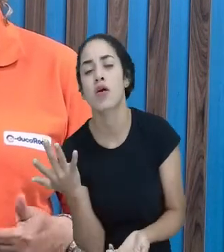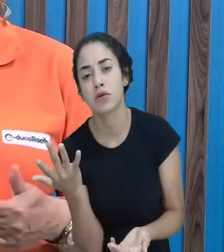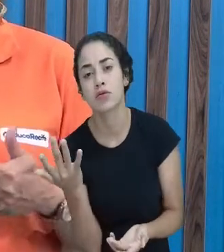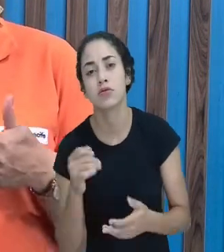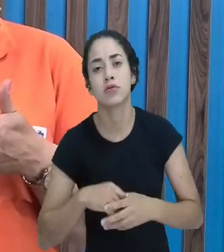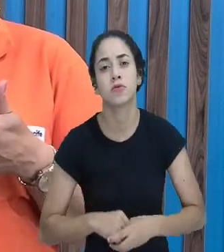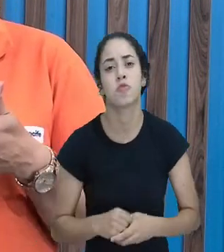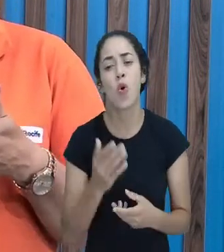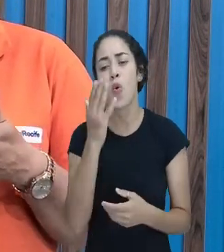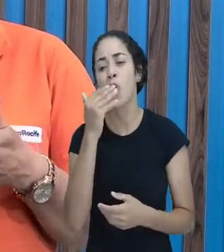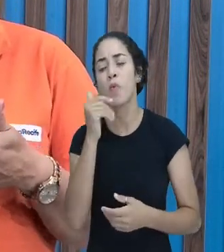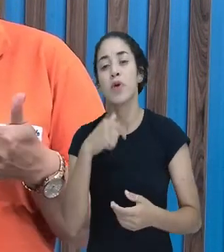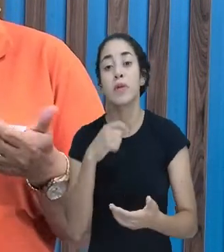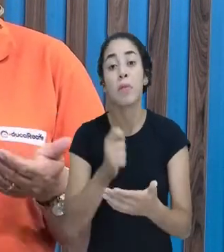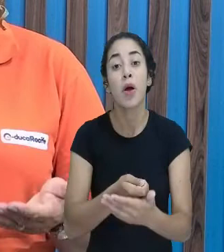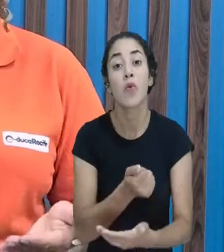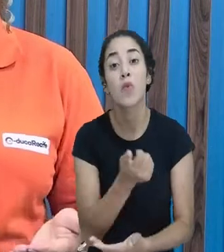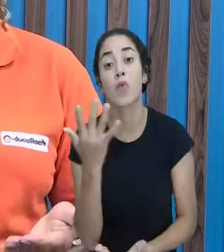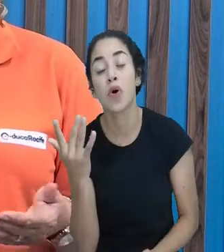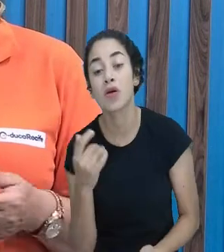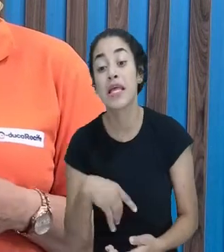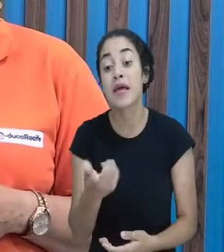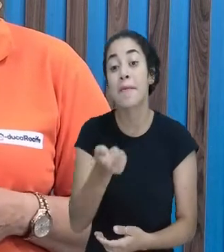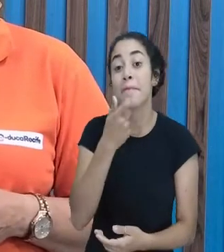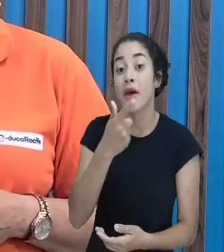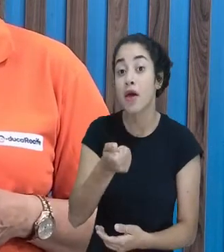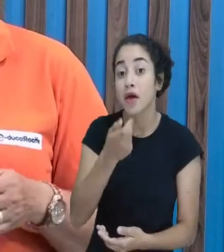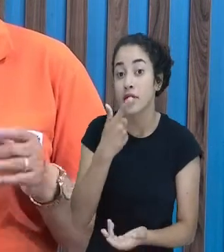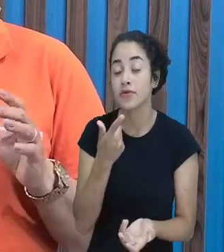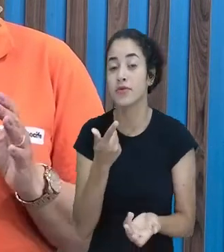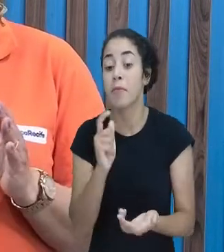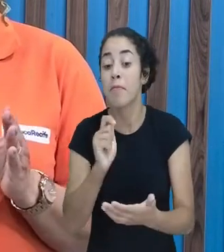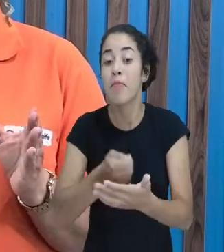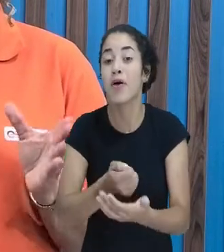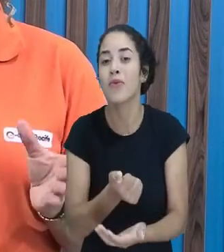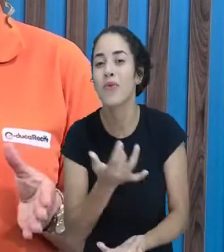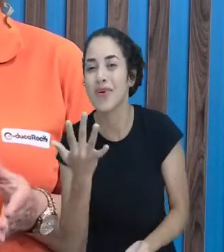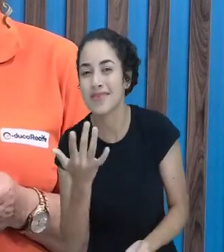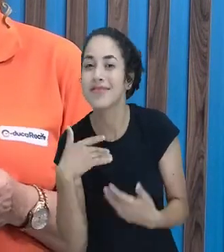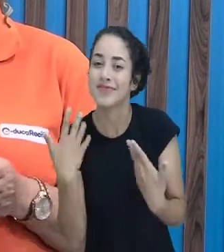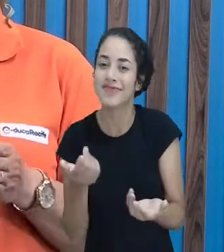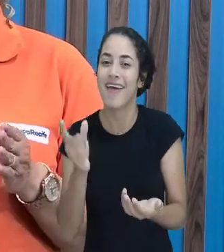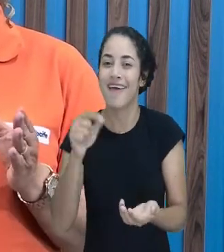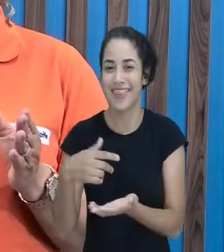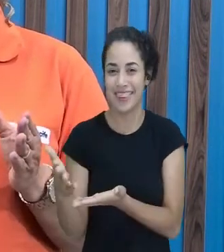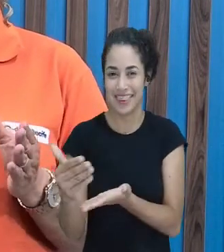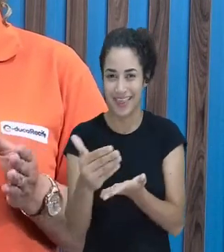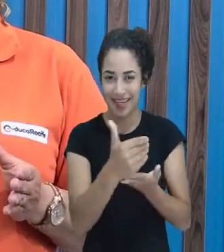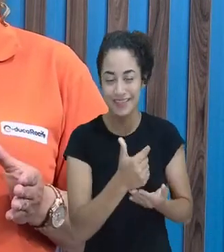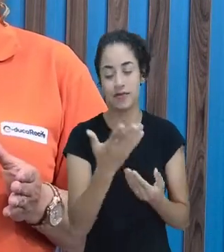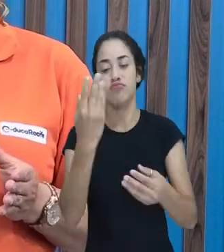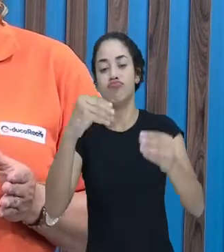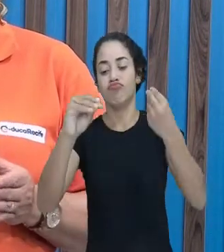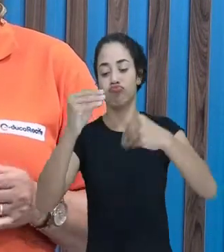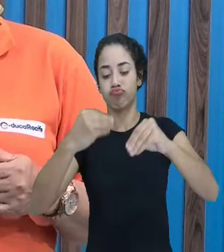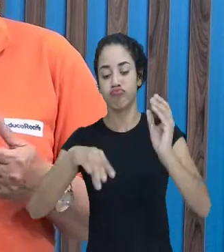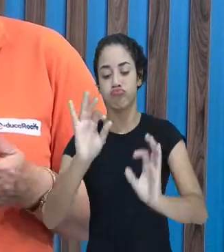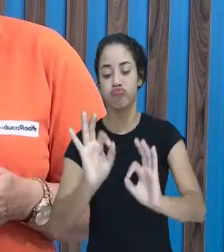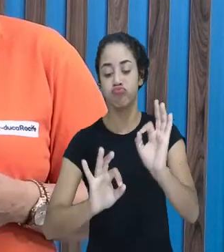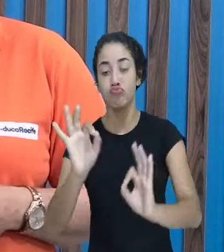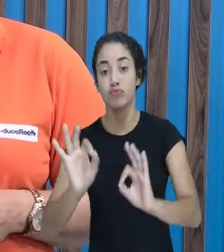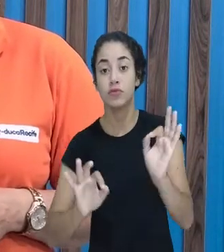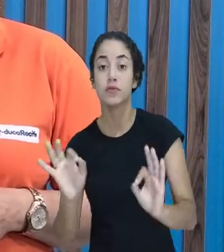de alimentação, o que pago de remédios, tá certo? Então, esses dados eu vou colocar numa tabela e